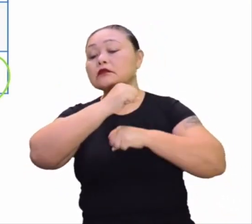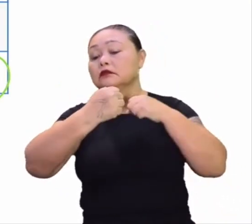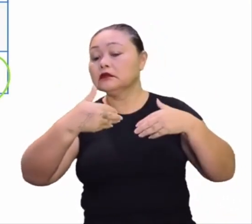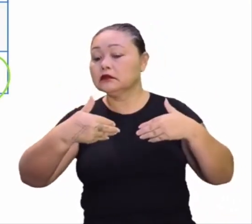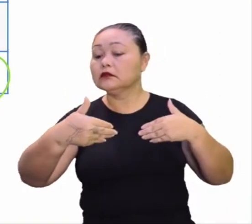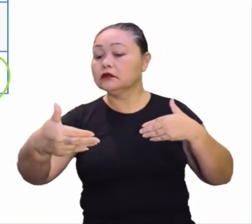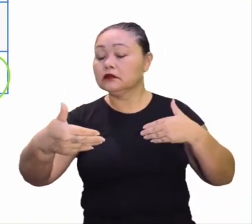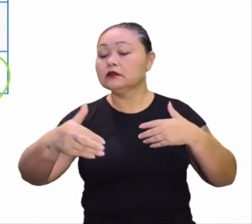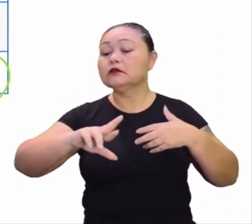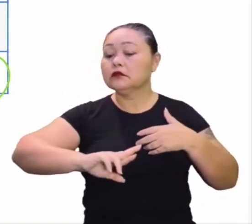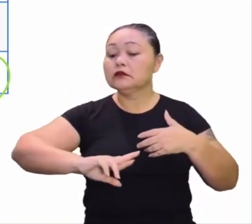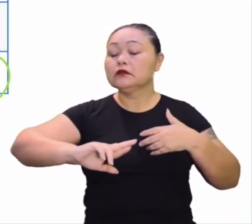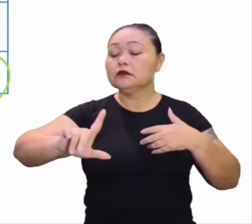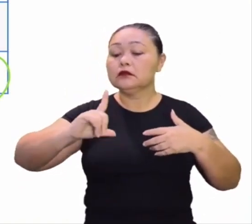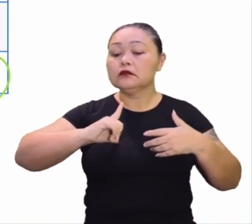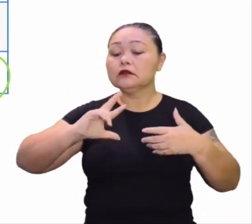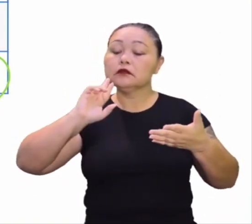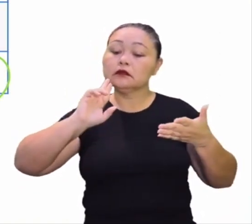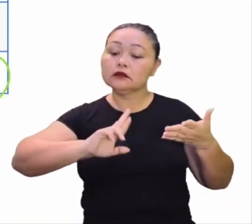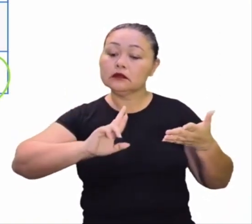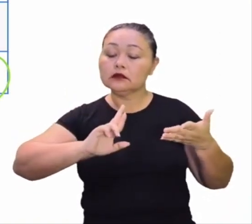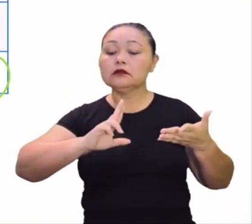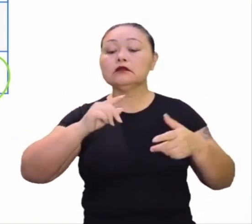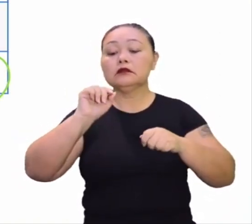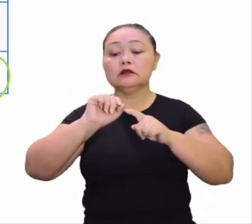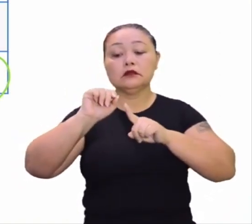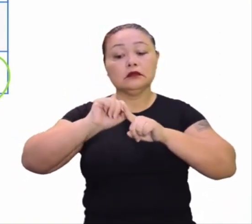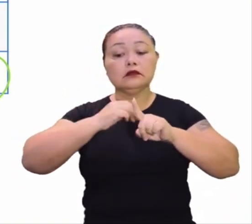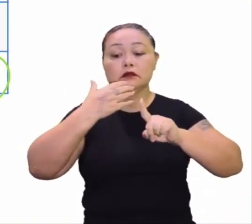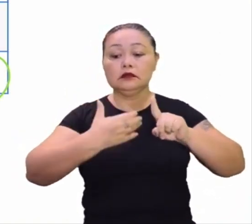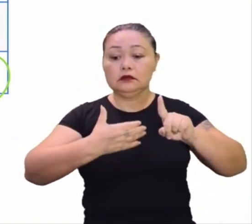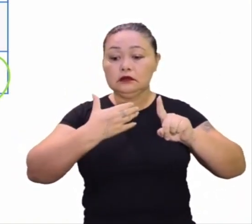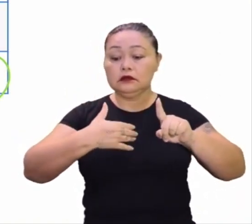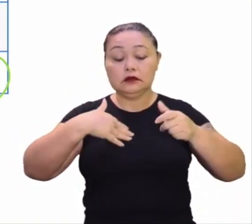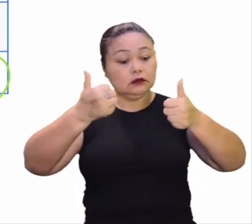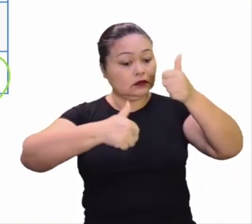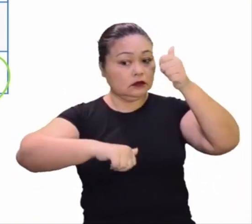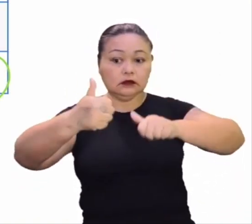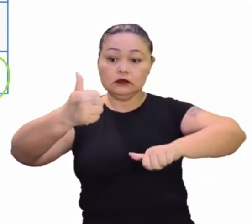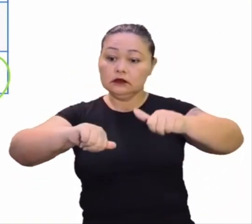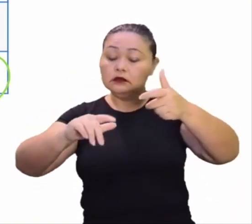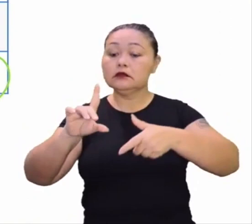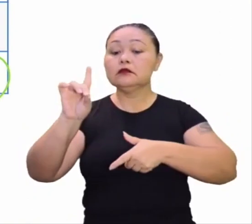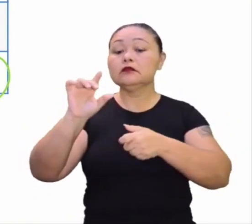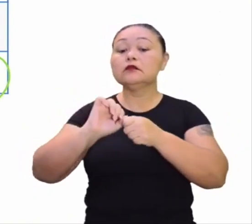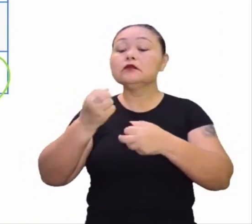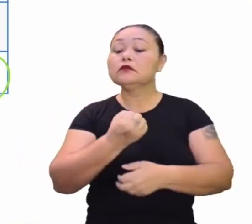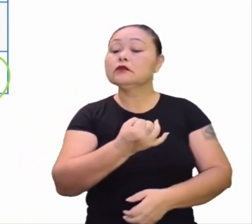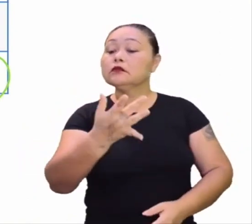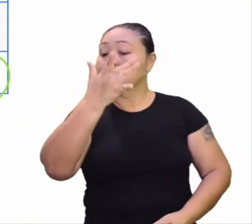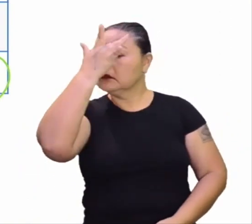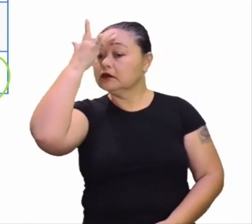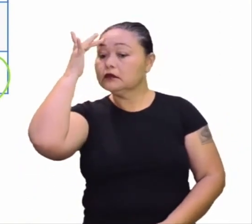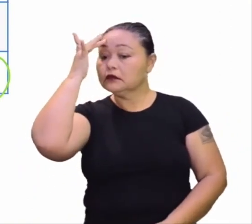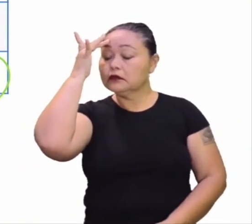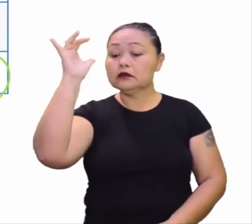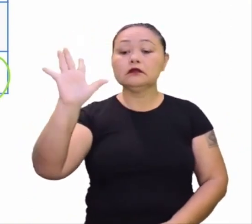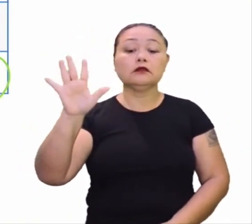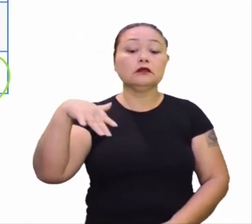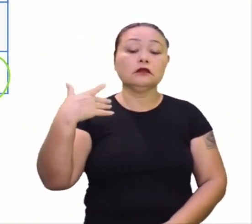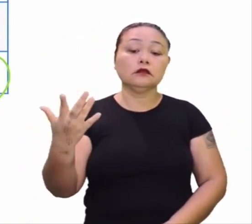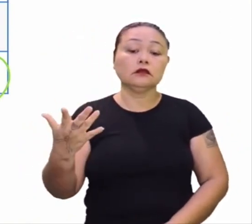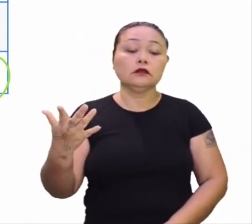pouco diferente quando sair o resultado agora em dezembro. Muito bem. É isso, Rogério? E analisando a densidade demográfica, o aluno tem que lembrar o seguinte, né,